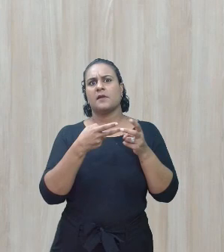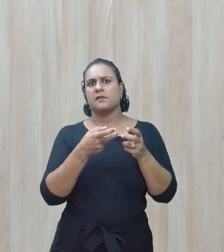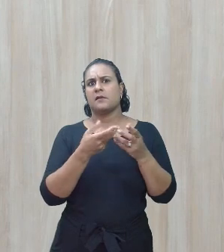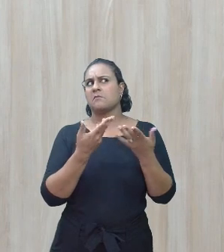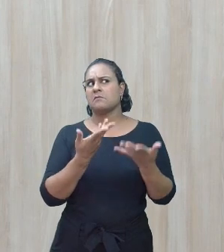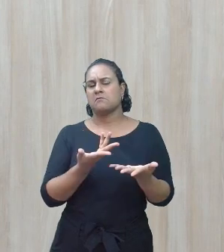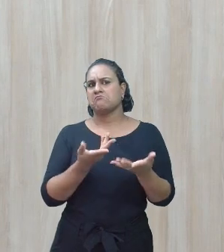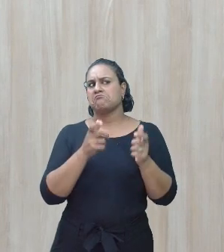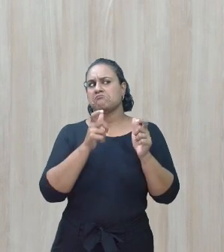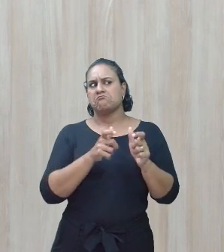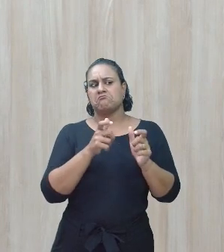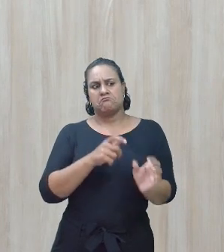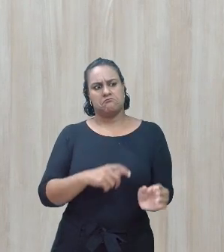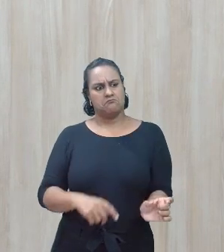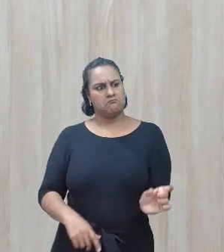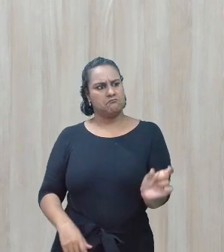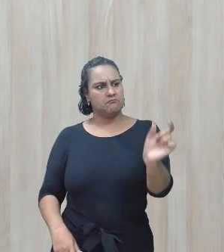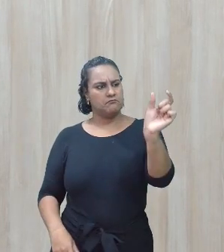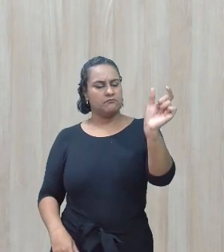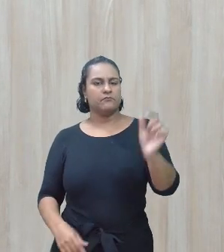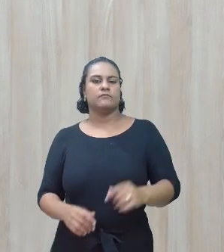aquele número possa estar.